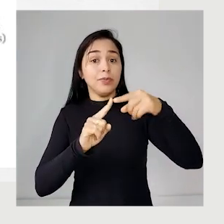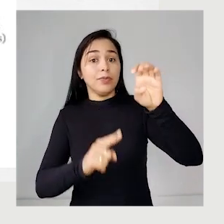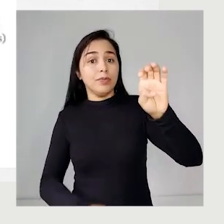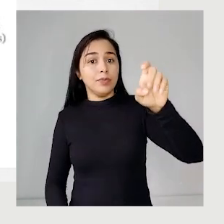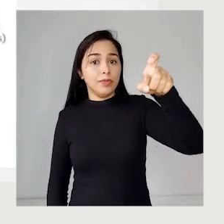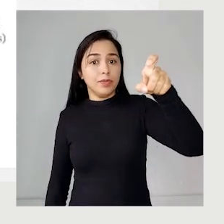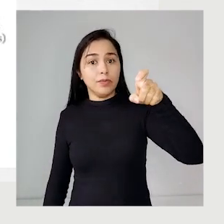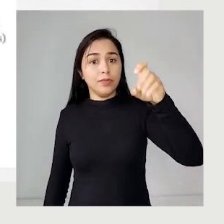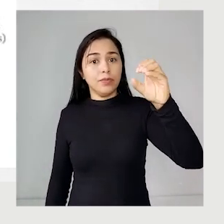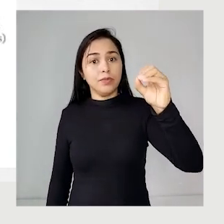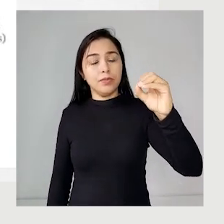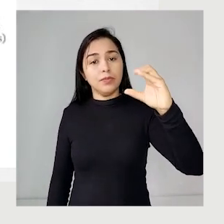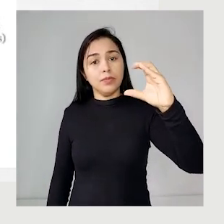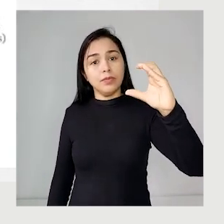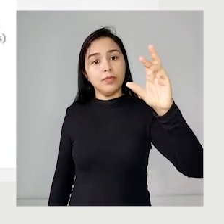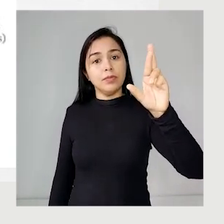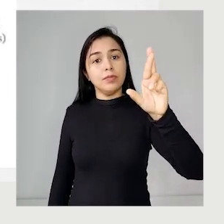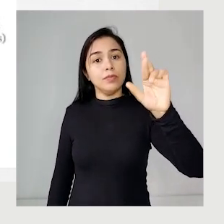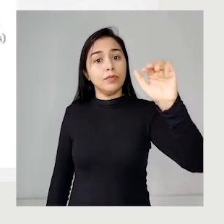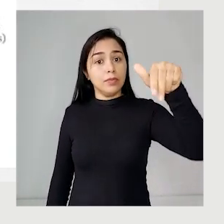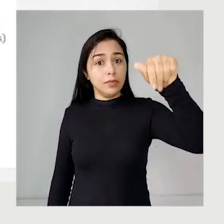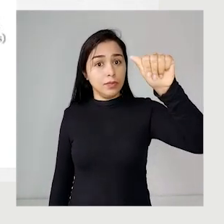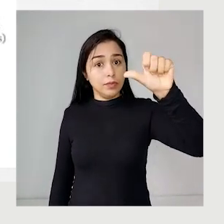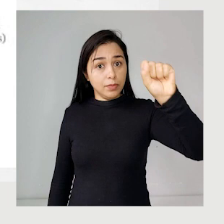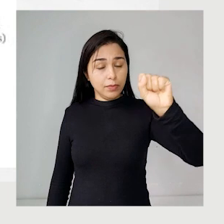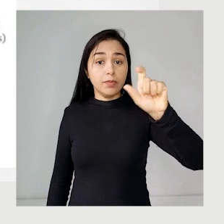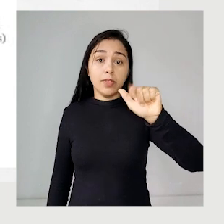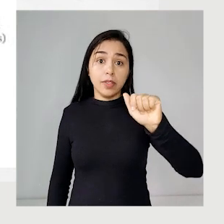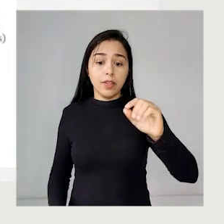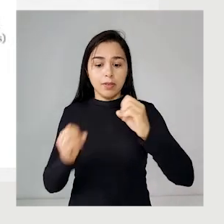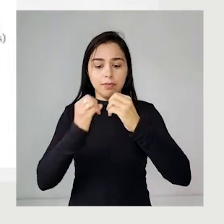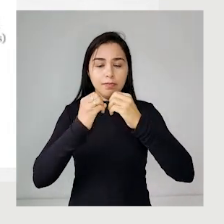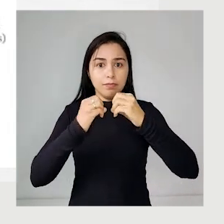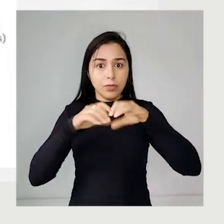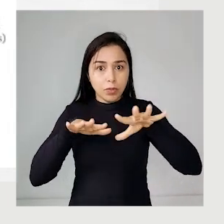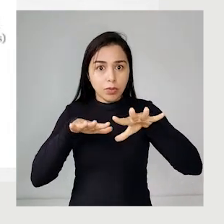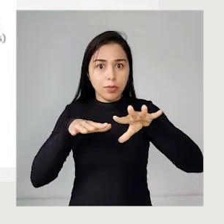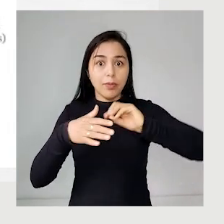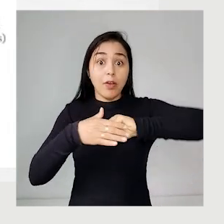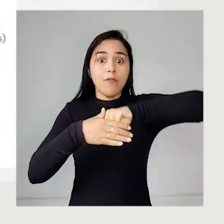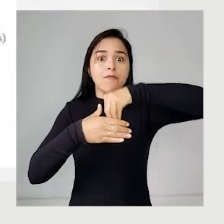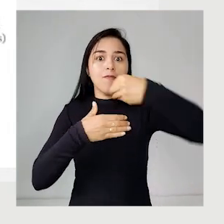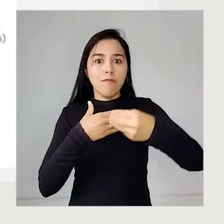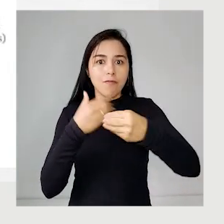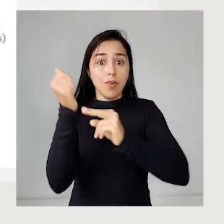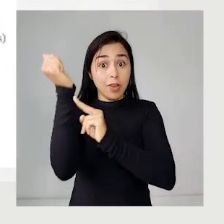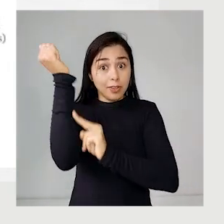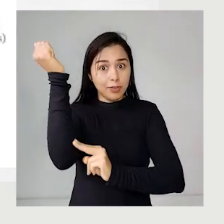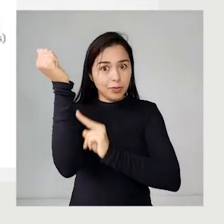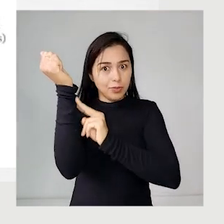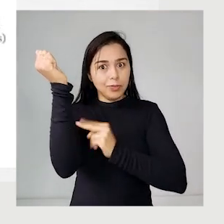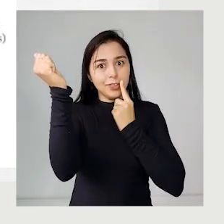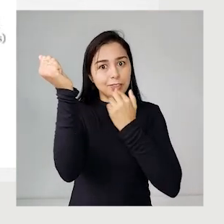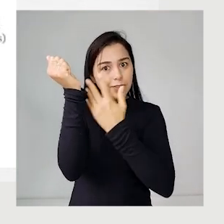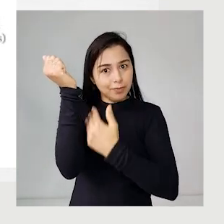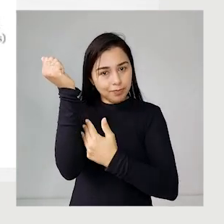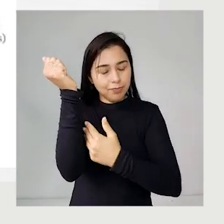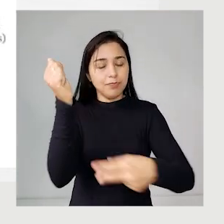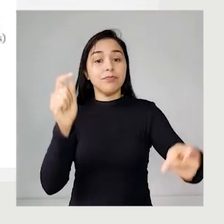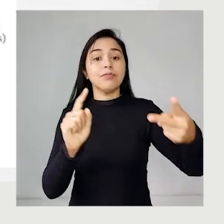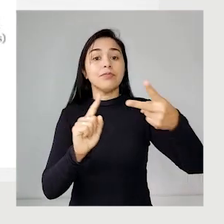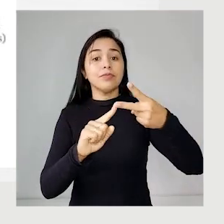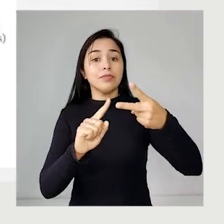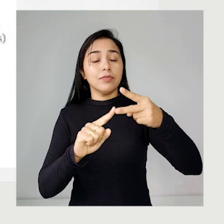exócrinas e glândulas endócrinas. Esse exo refere-se a